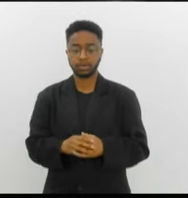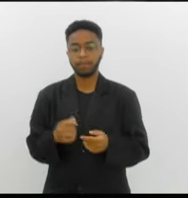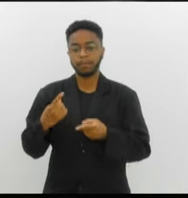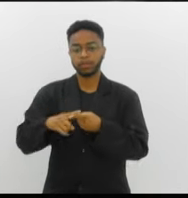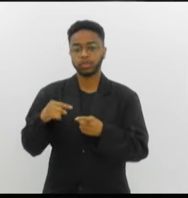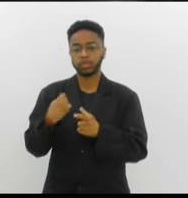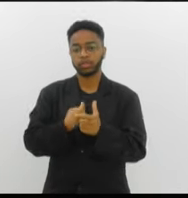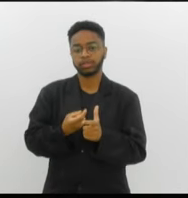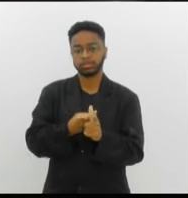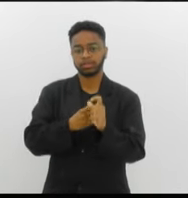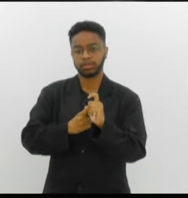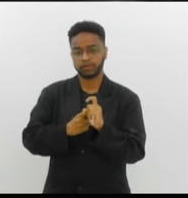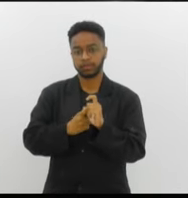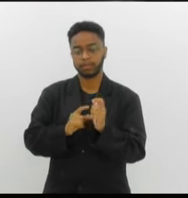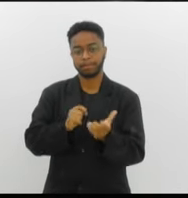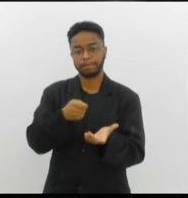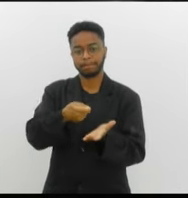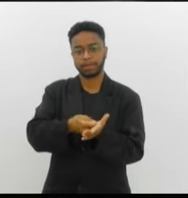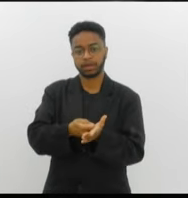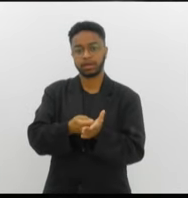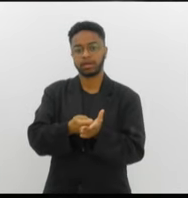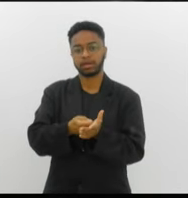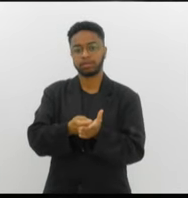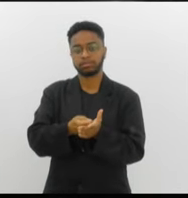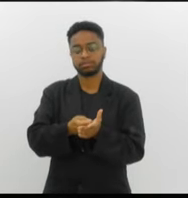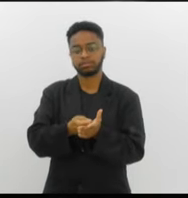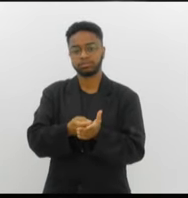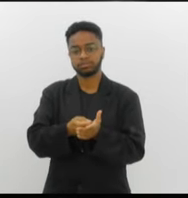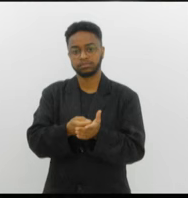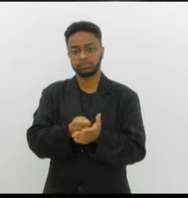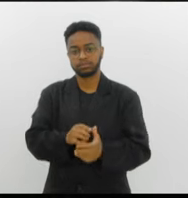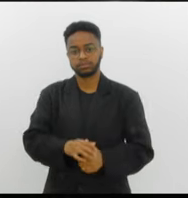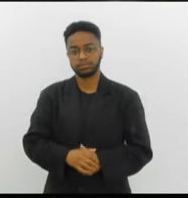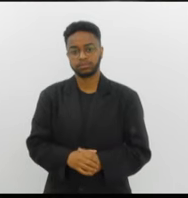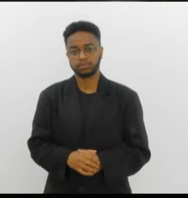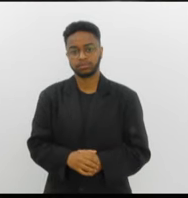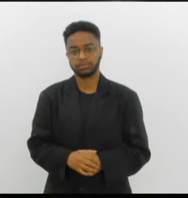devido ao pagamento do serviço da dívida, ele é